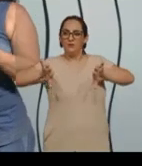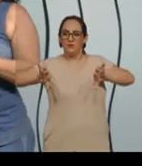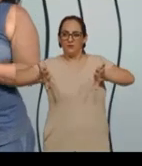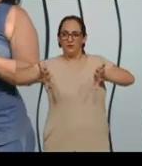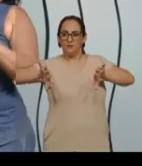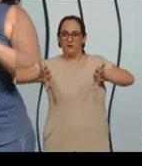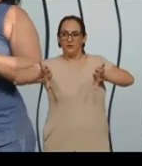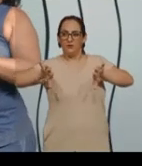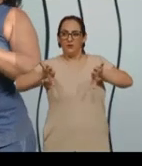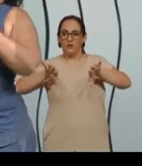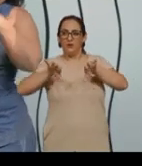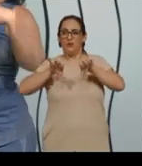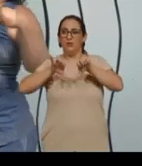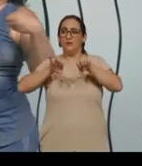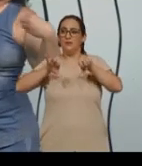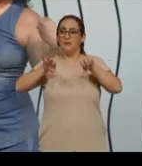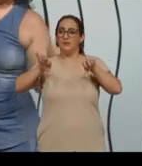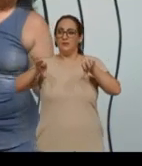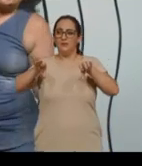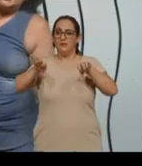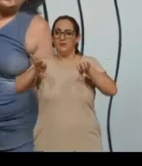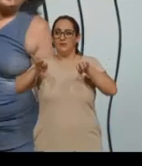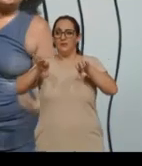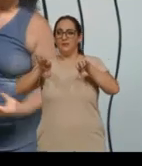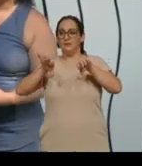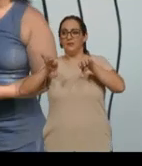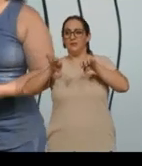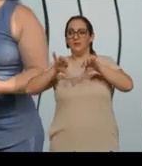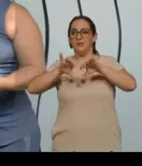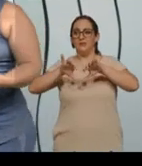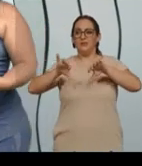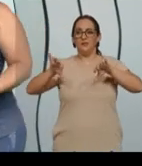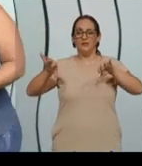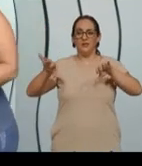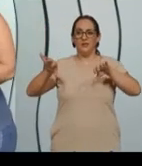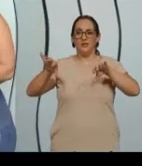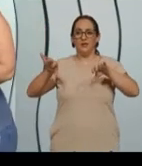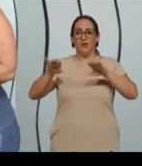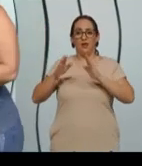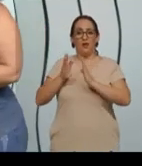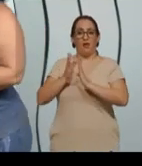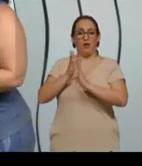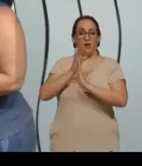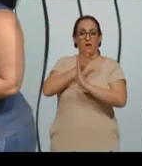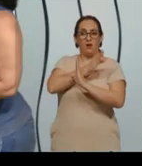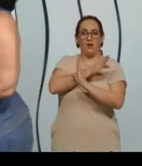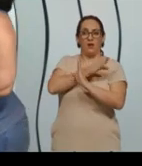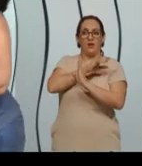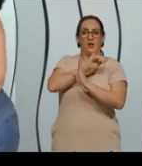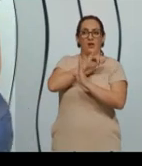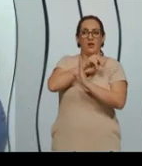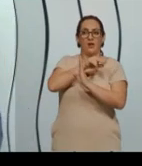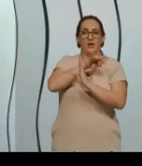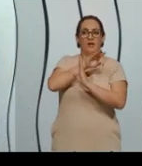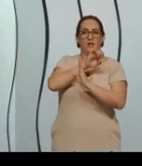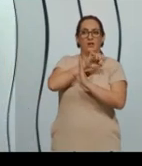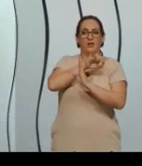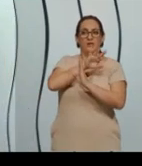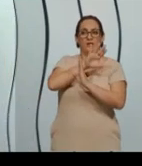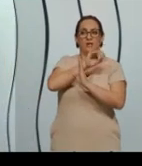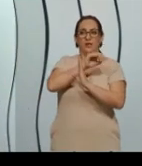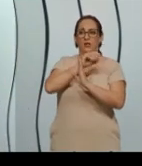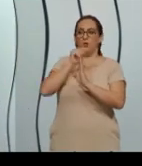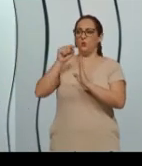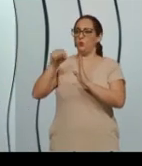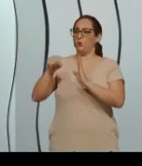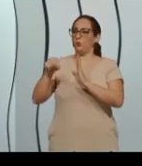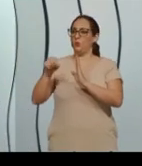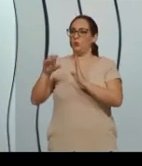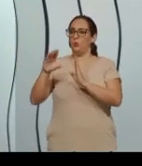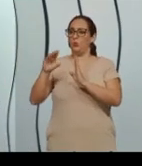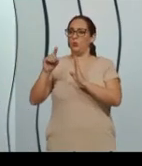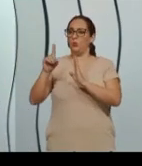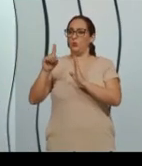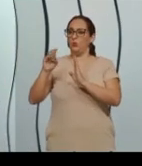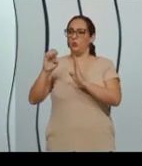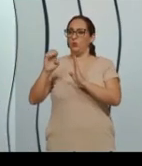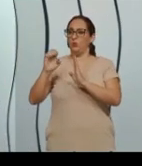um separador da parte inteira... da parte decimal. Então, eu tenho